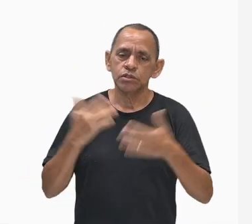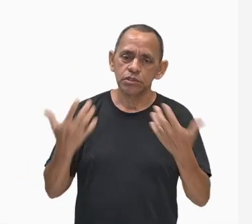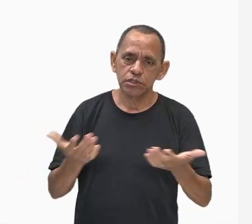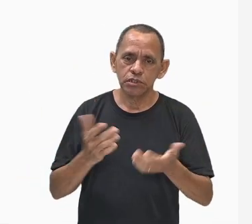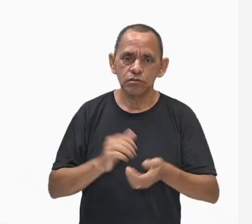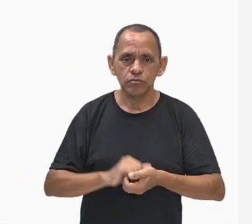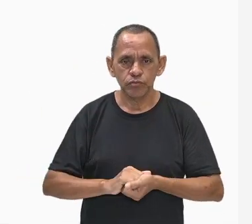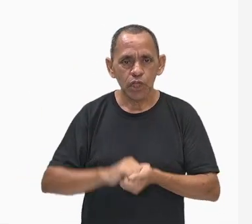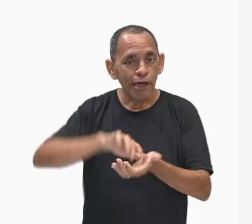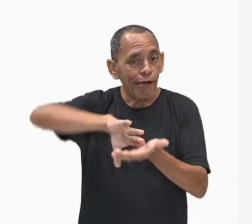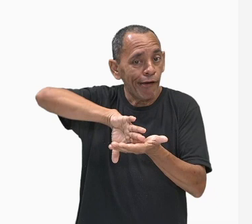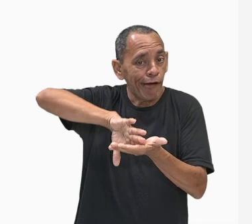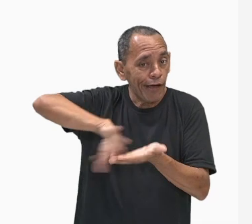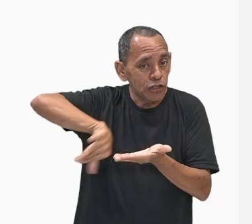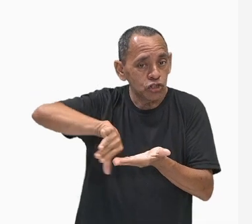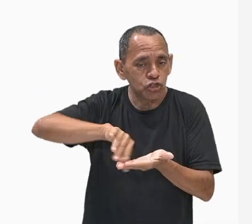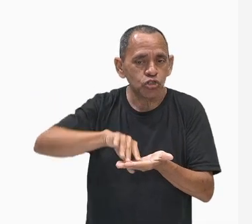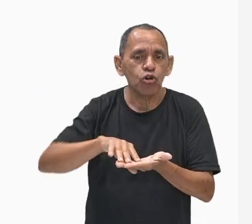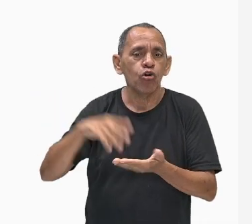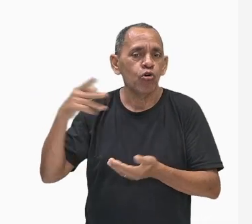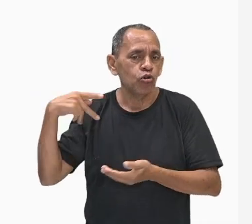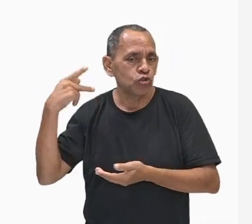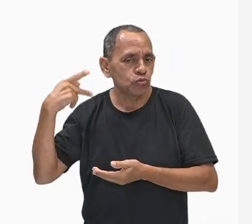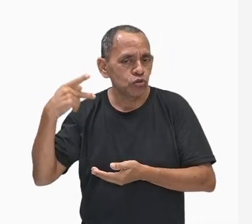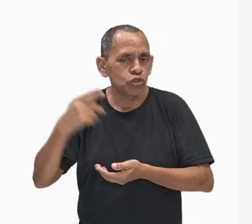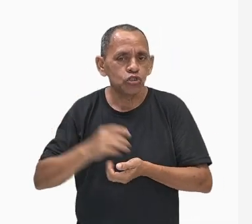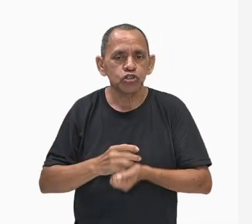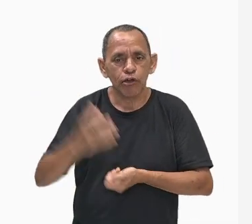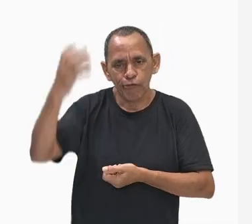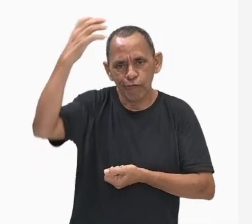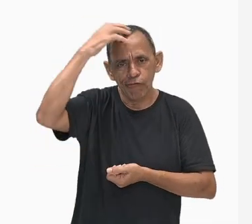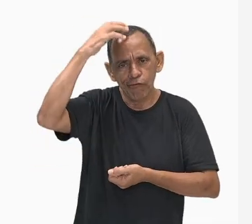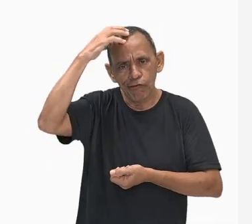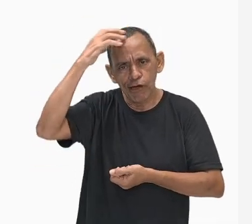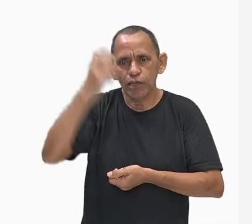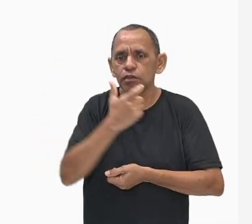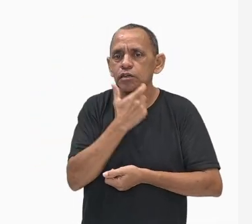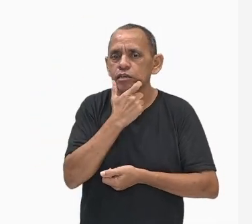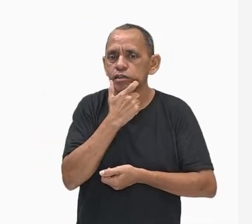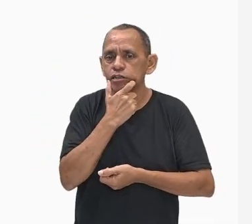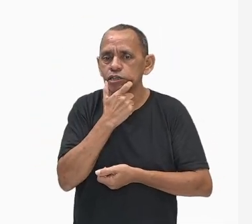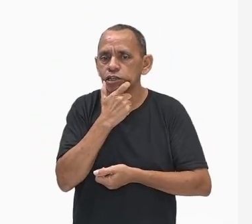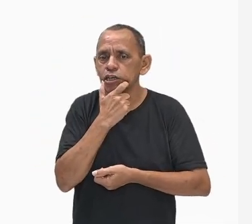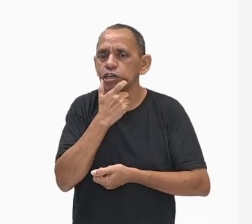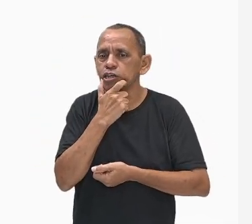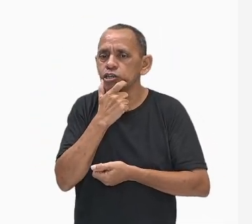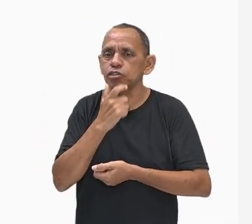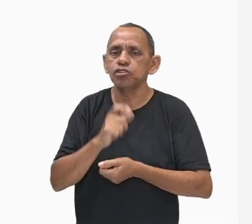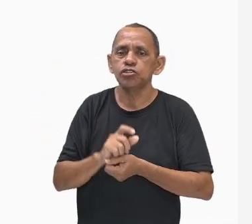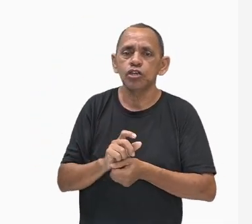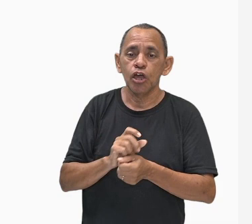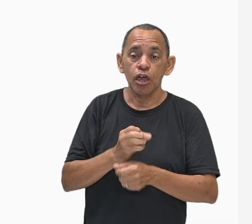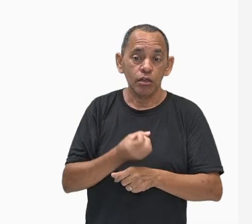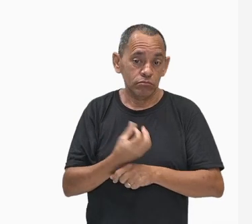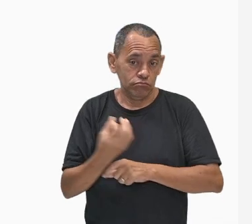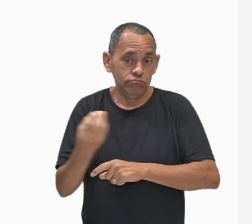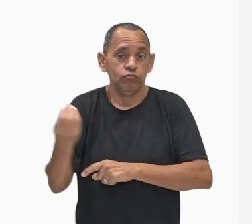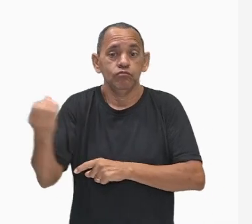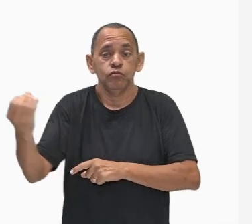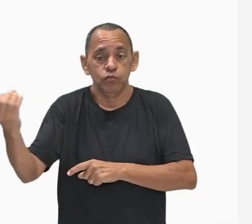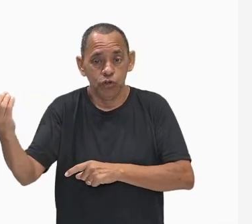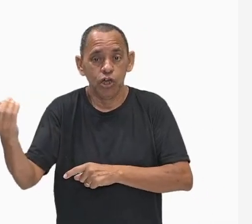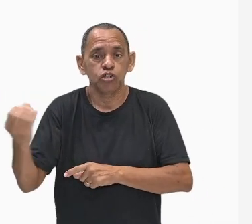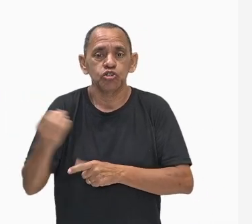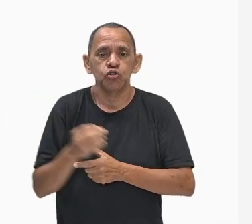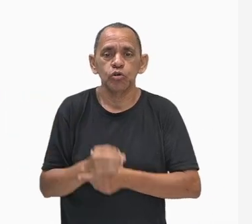Sem forças políticas e militares, o rei inglês buscou exílio na França, onde permaneceu até o fim de sua